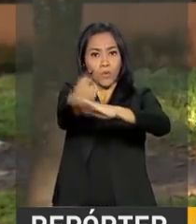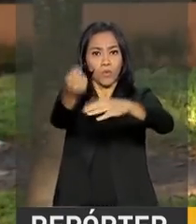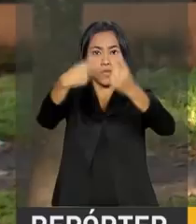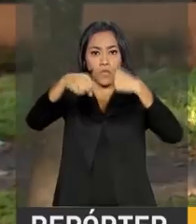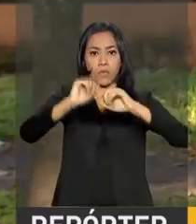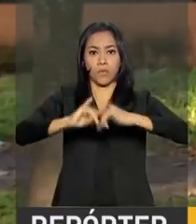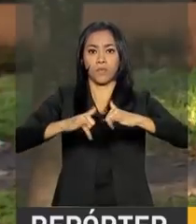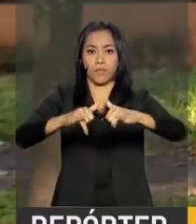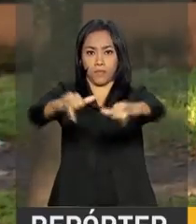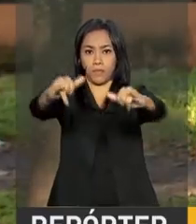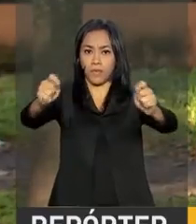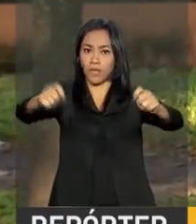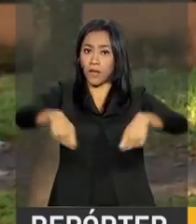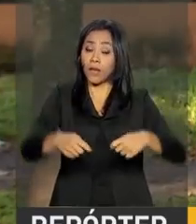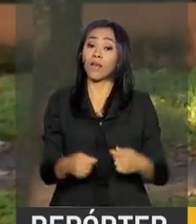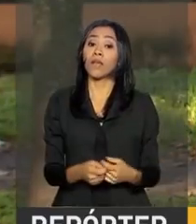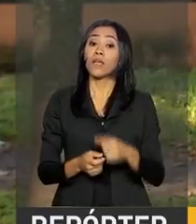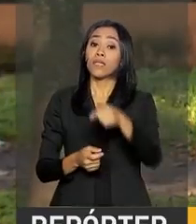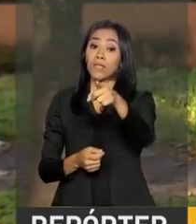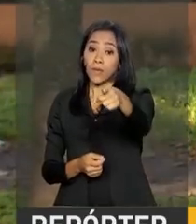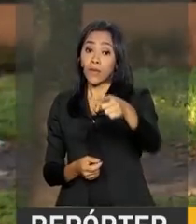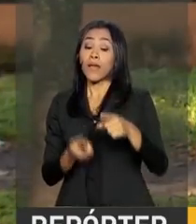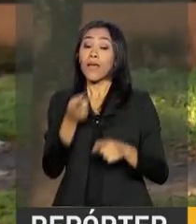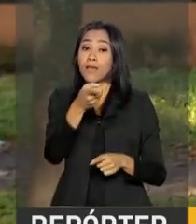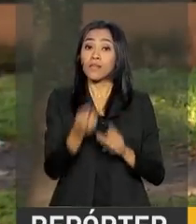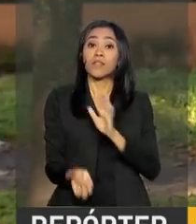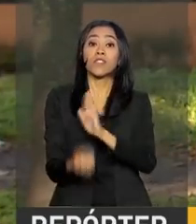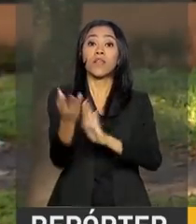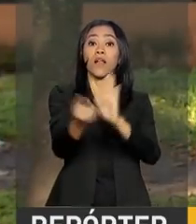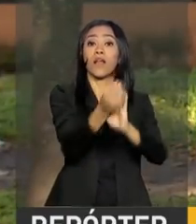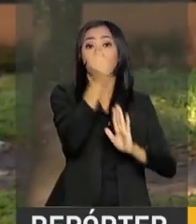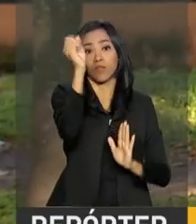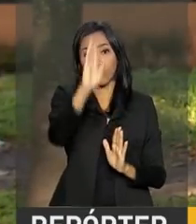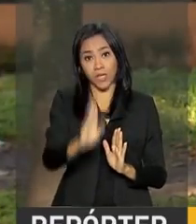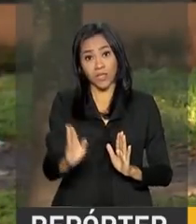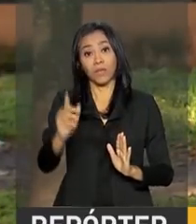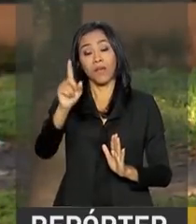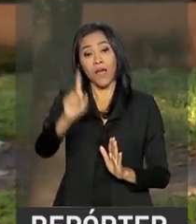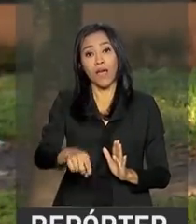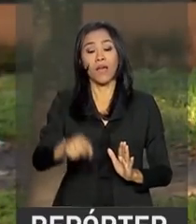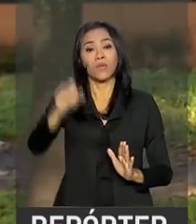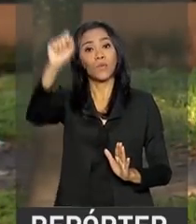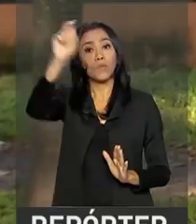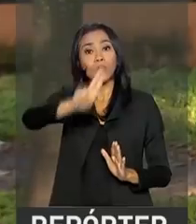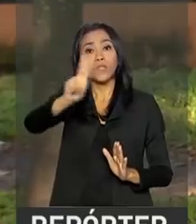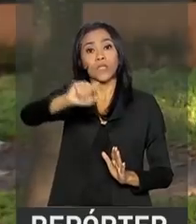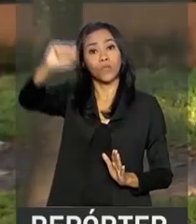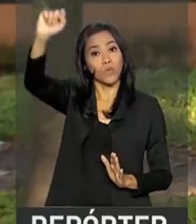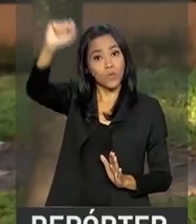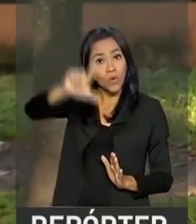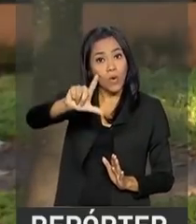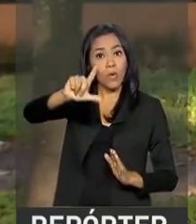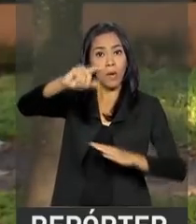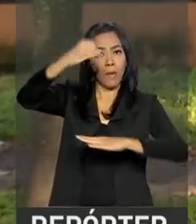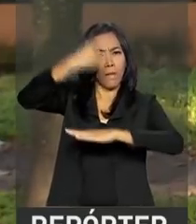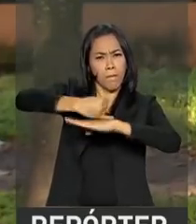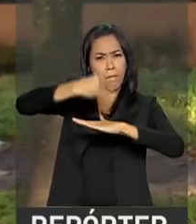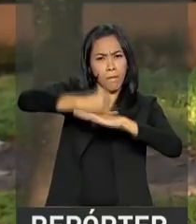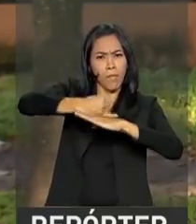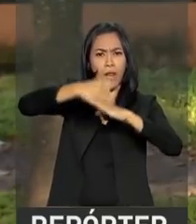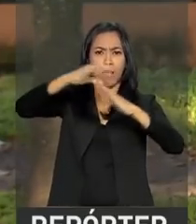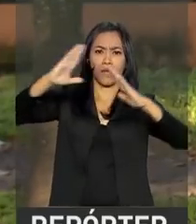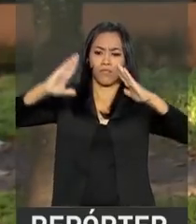de micro e mini geração de energia instaladas no brasil são solares a luz do sol é captada por quatros que geralmente